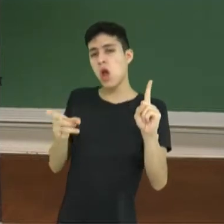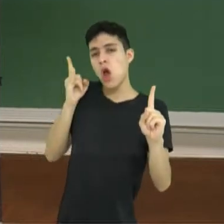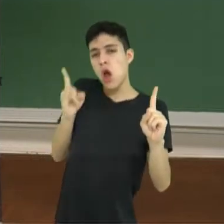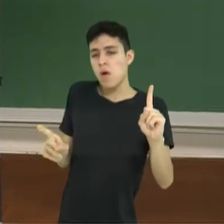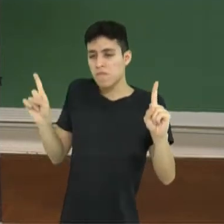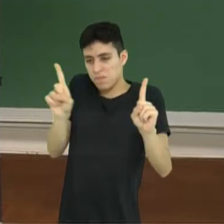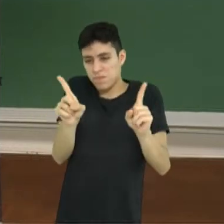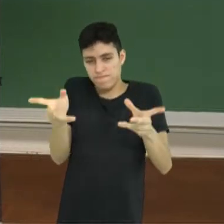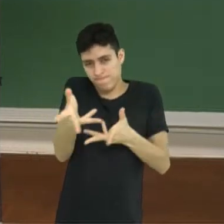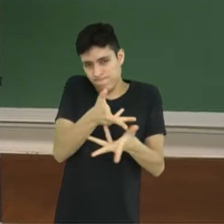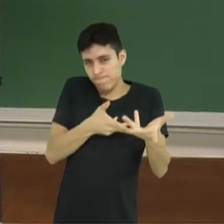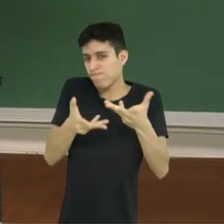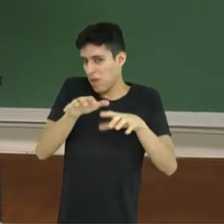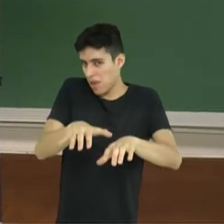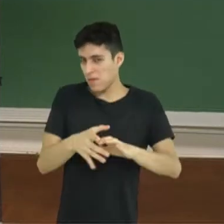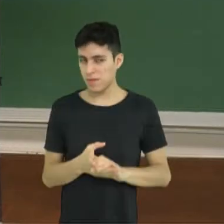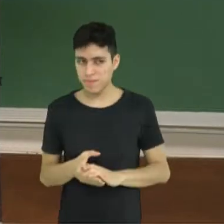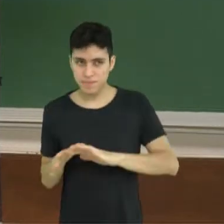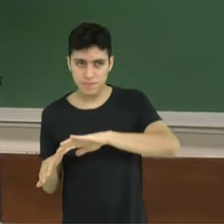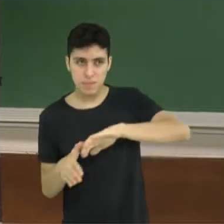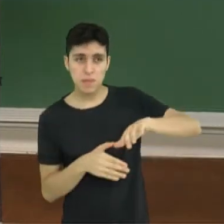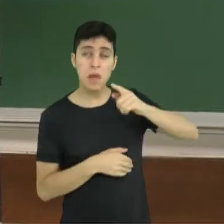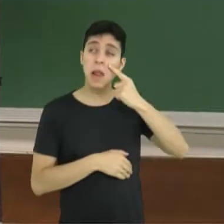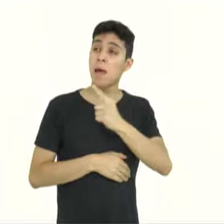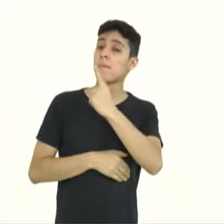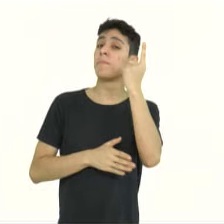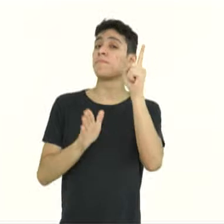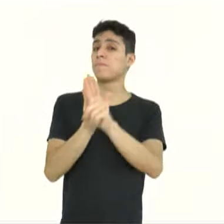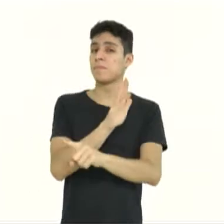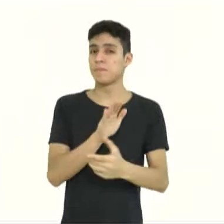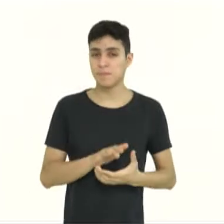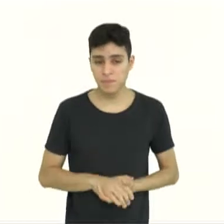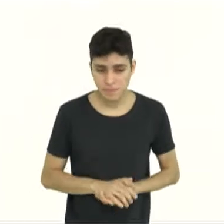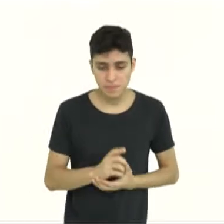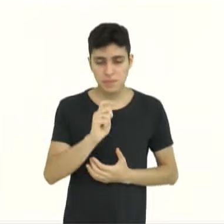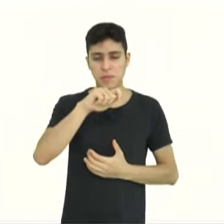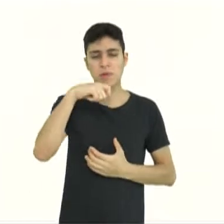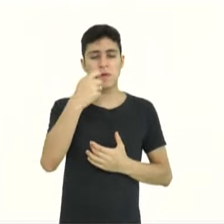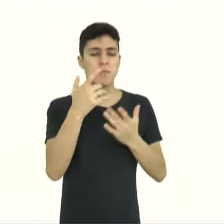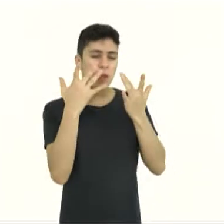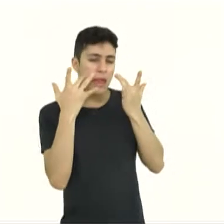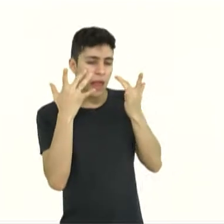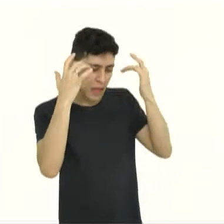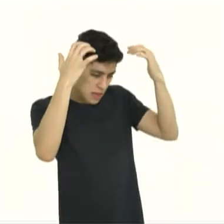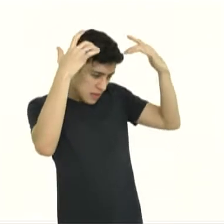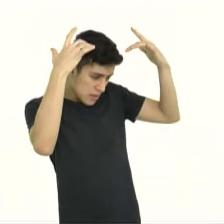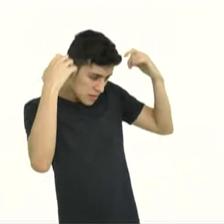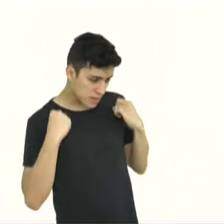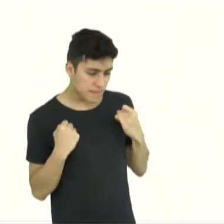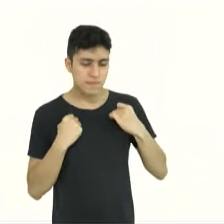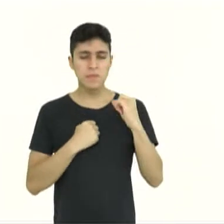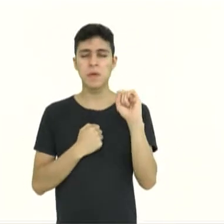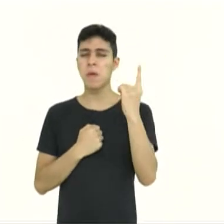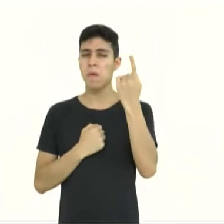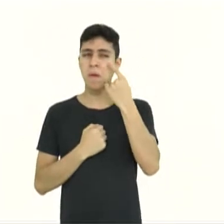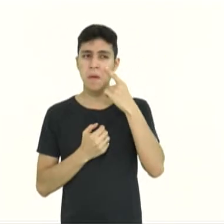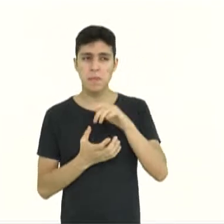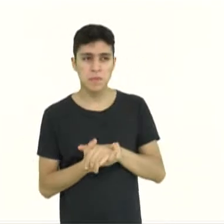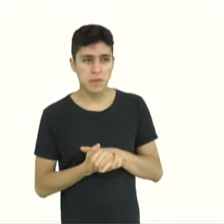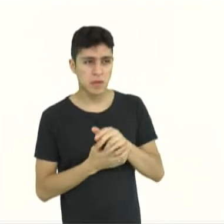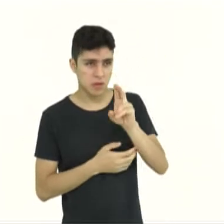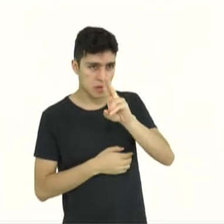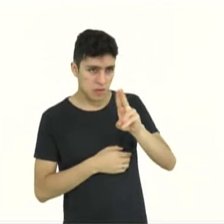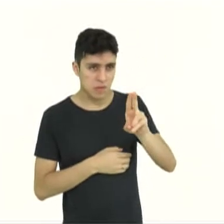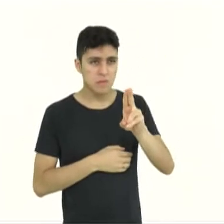primeiro teste. Faço esse aí. Sobre o teatro das formas habitáveis. 1. Manipulação com o uso da